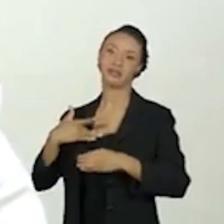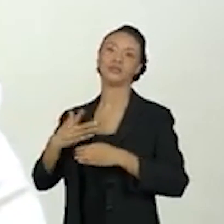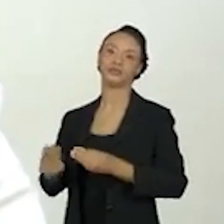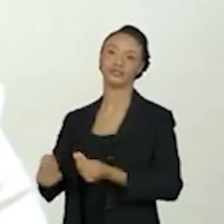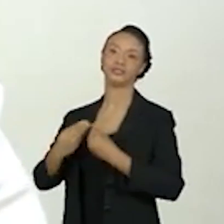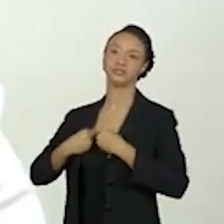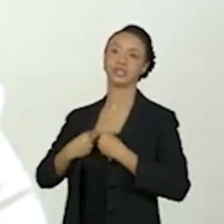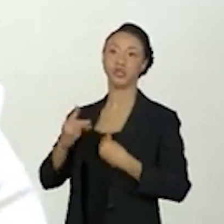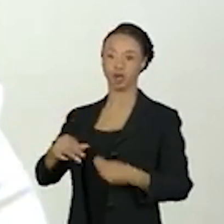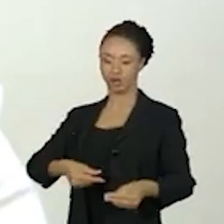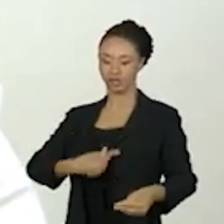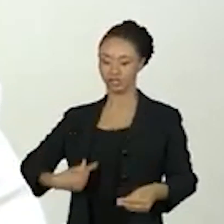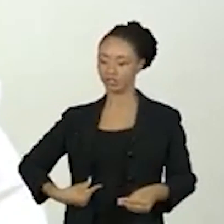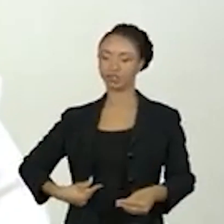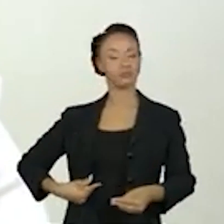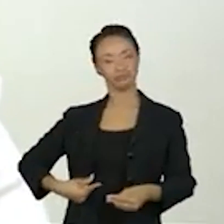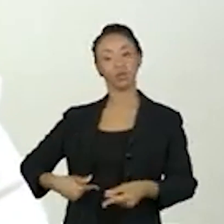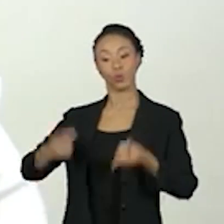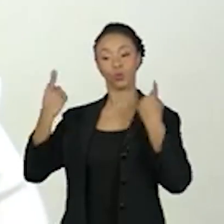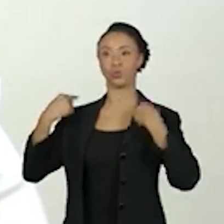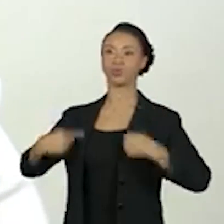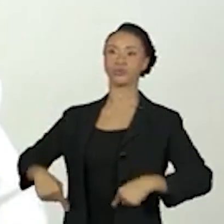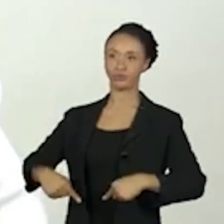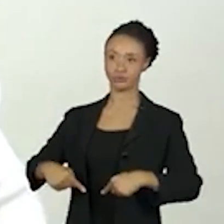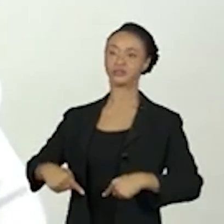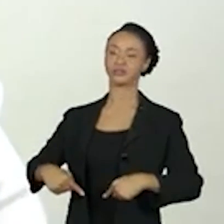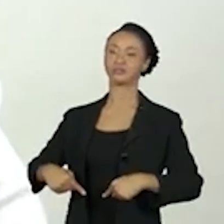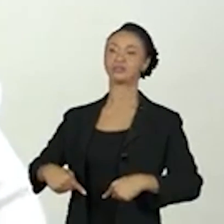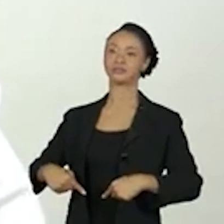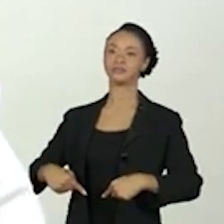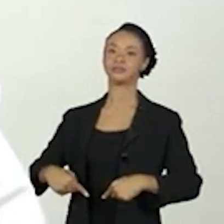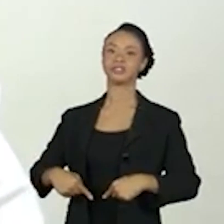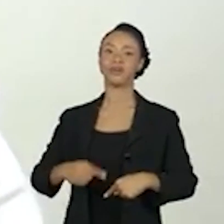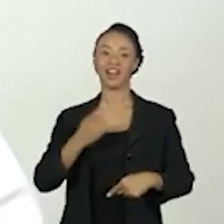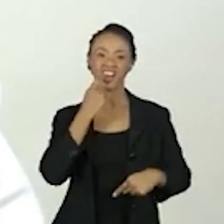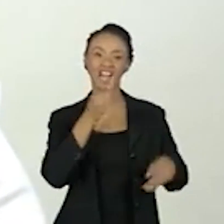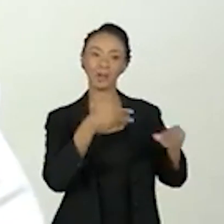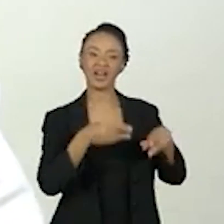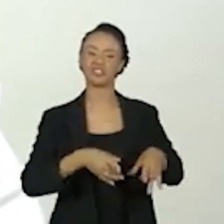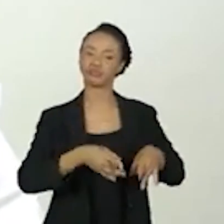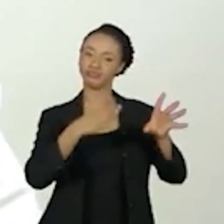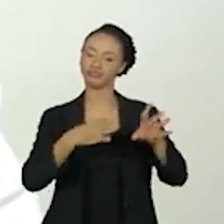do intestino, mas do corpo como um todo, desembalar menos, descascar mais.